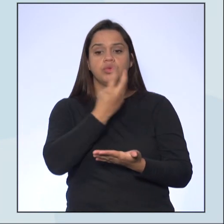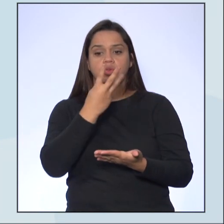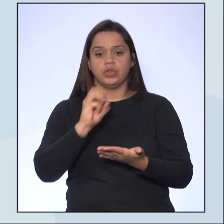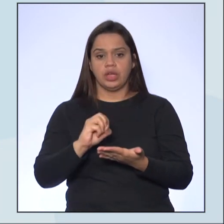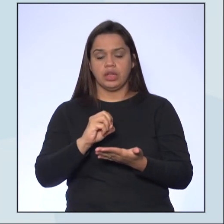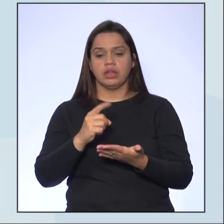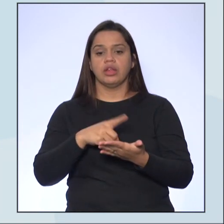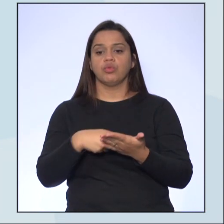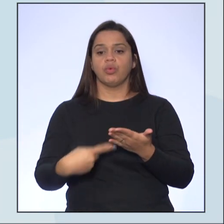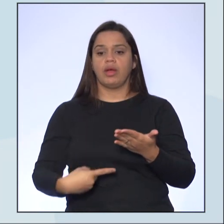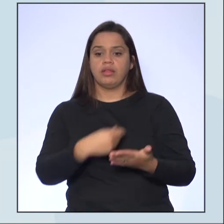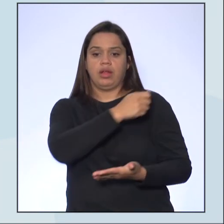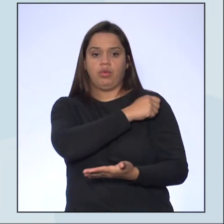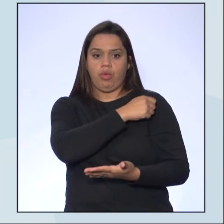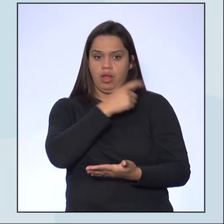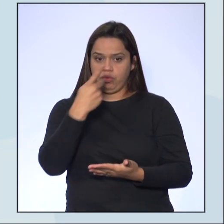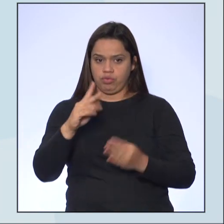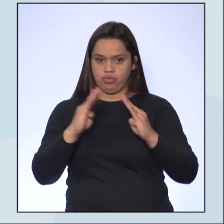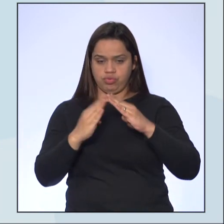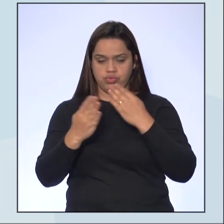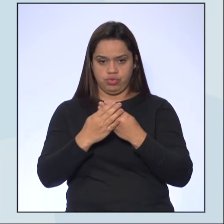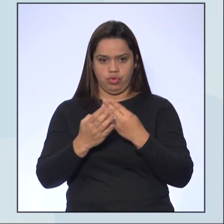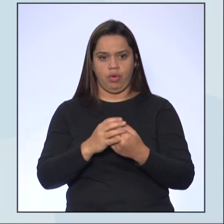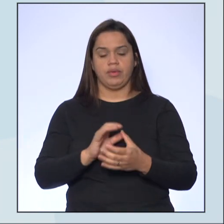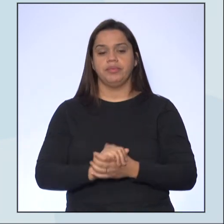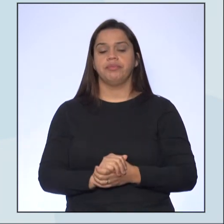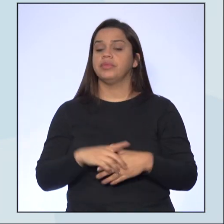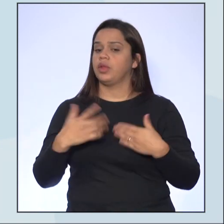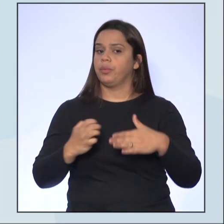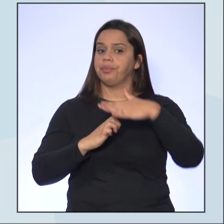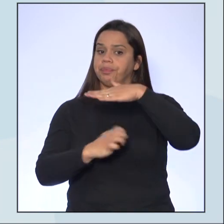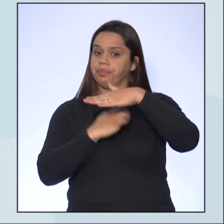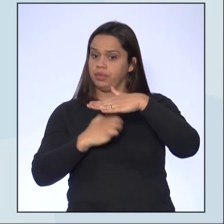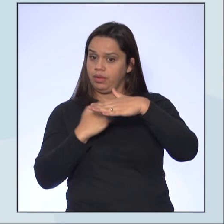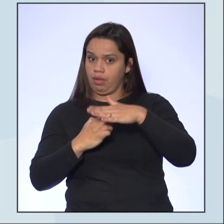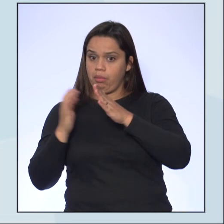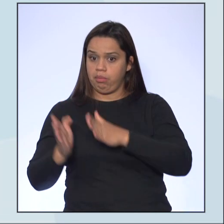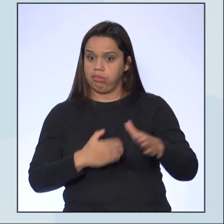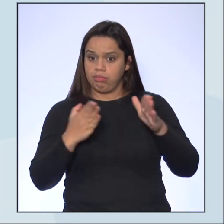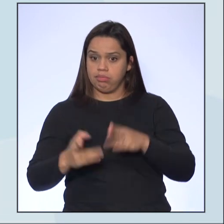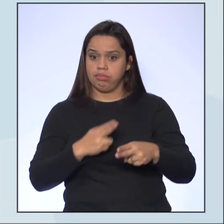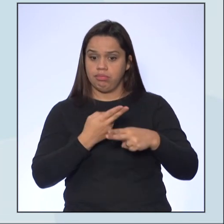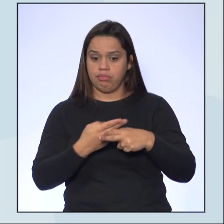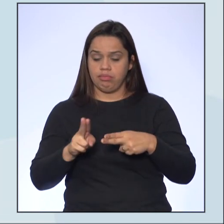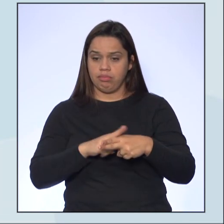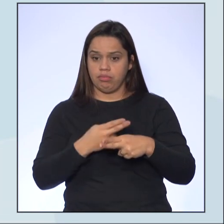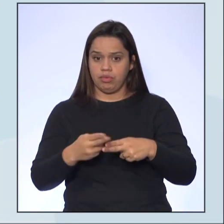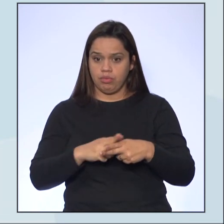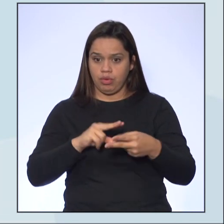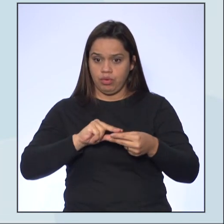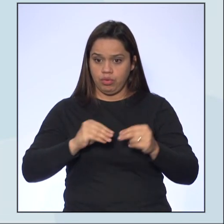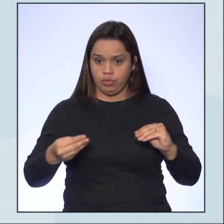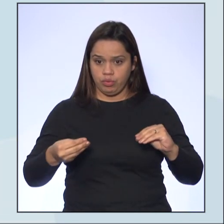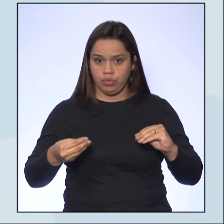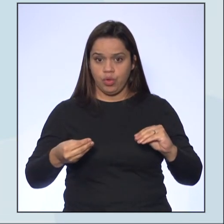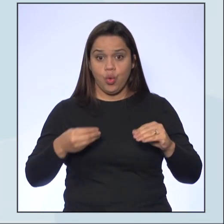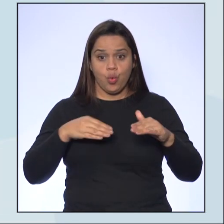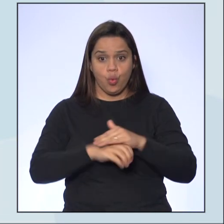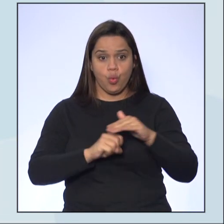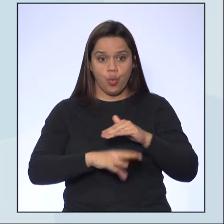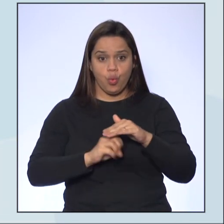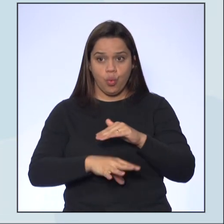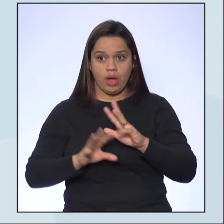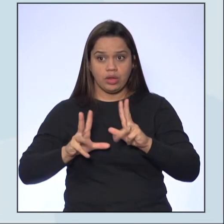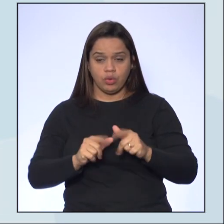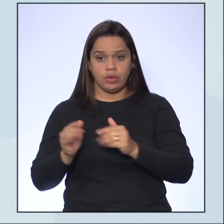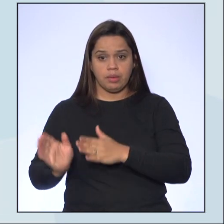vocês. Então tá assim, ó, uma empresa que fabrica bombons guarda toda a produção